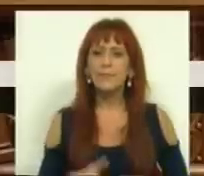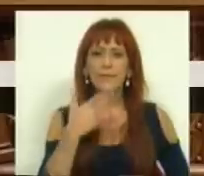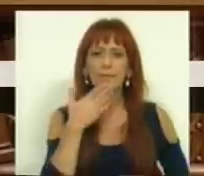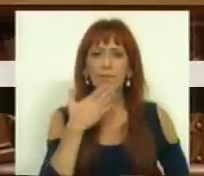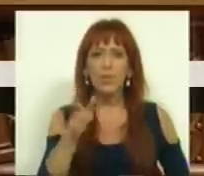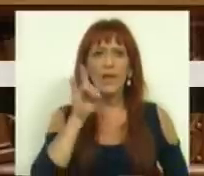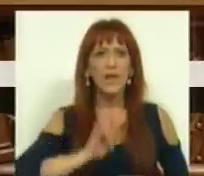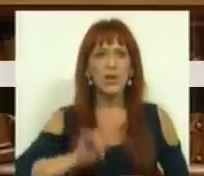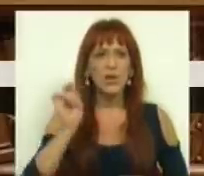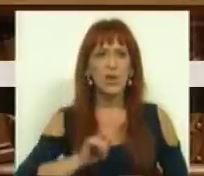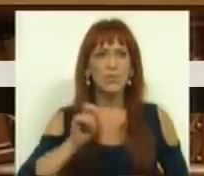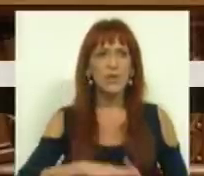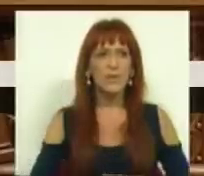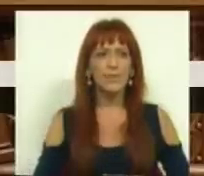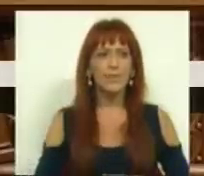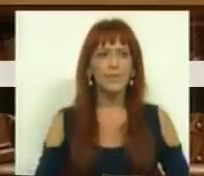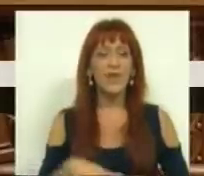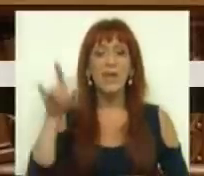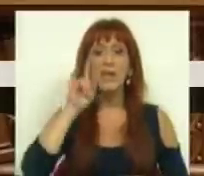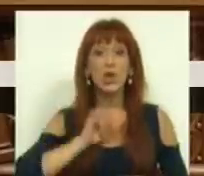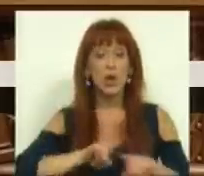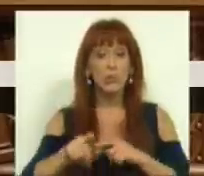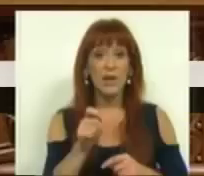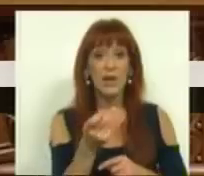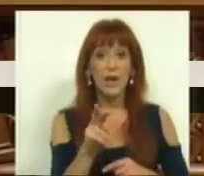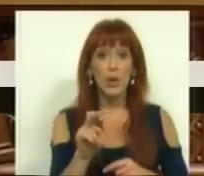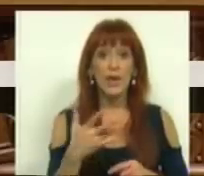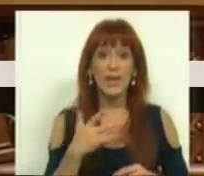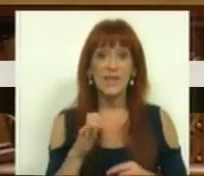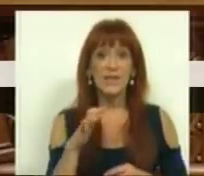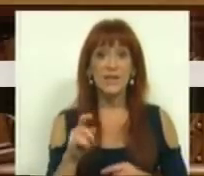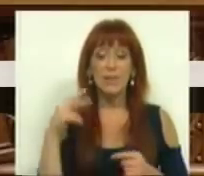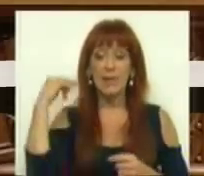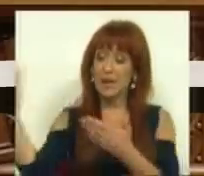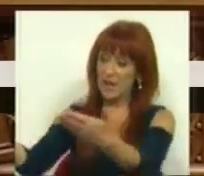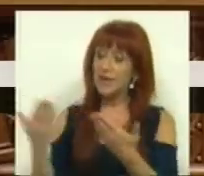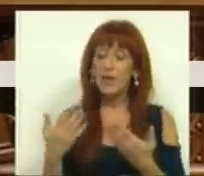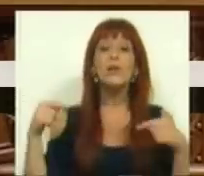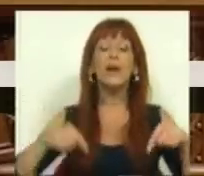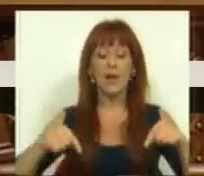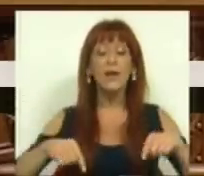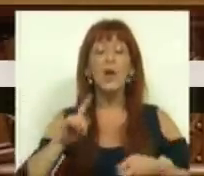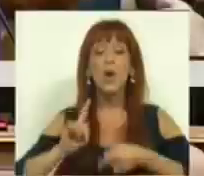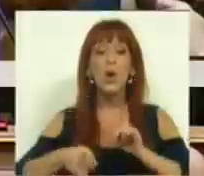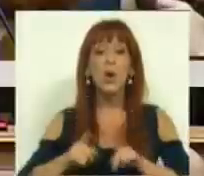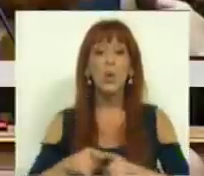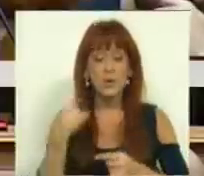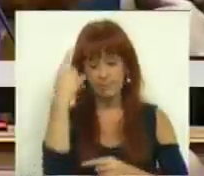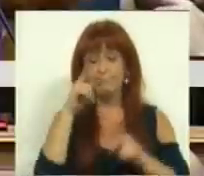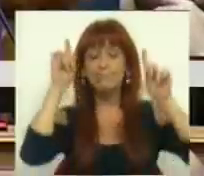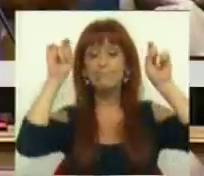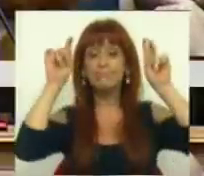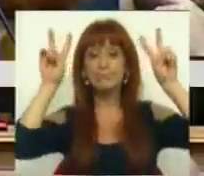Muito obrigada, Senhora Presidente. Senhora Deputada Eurídice Pereira trouxe, de facto, aqui aquele que é o